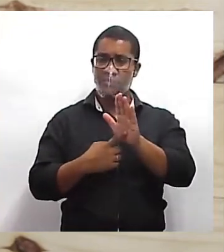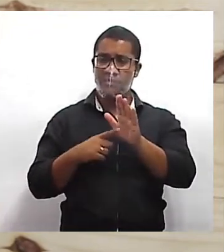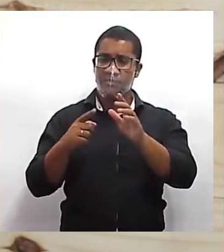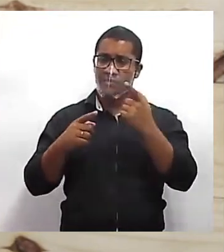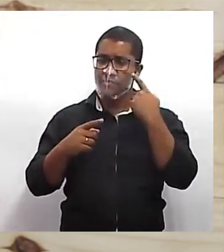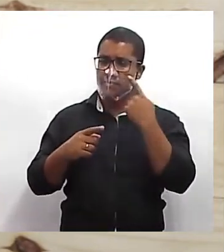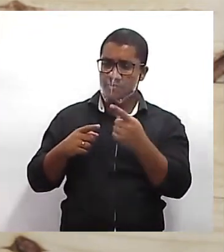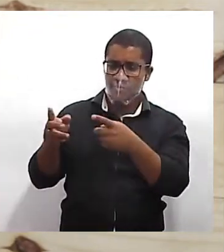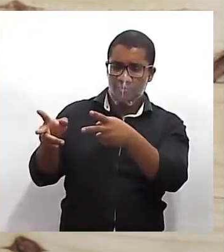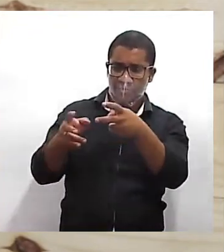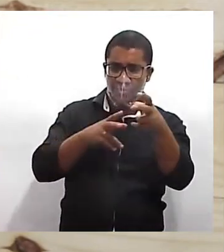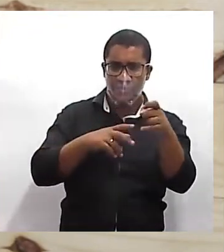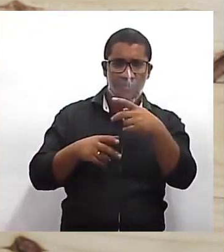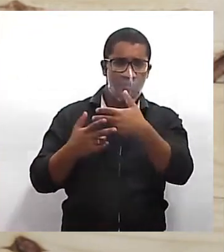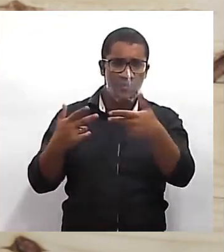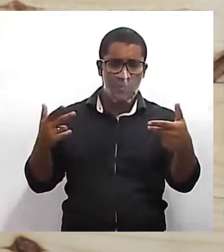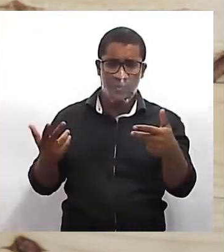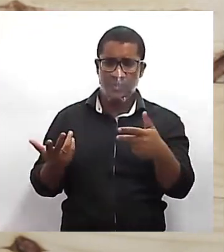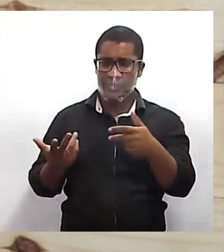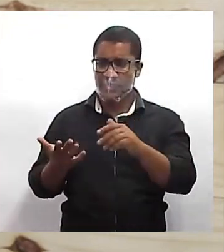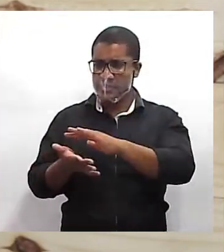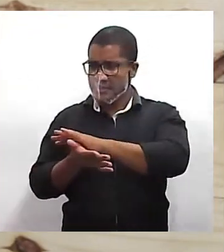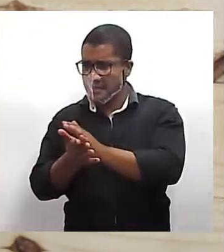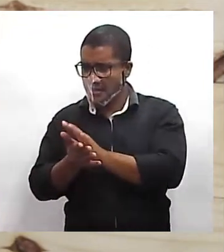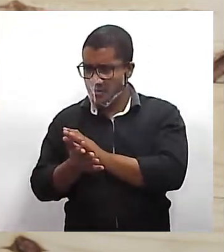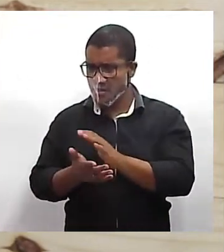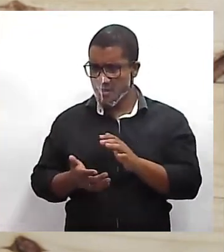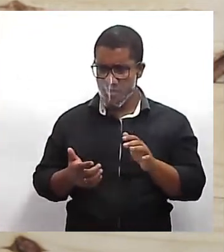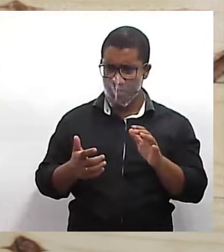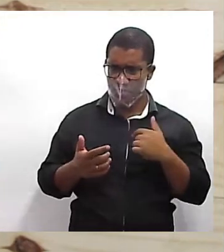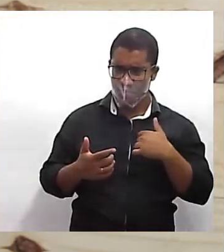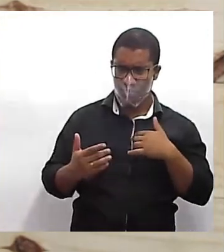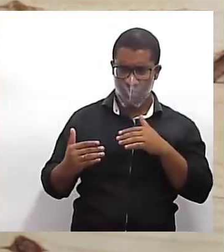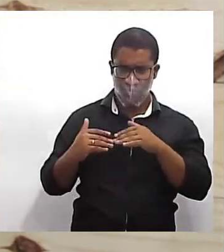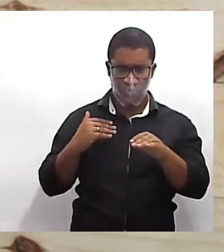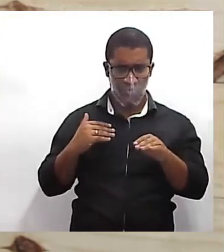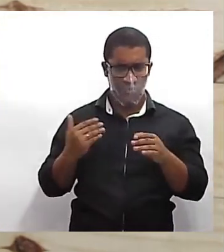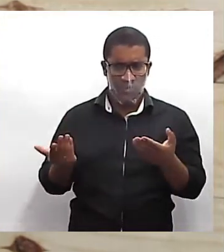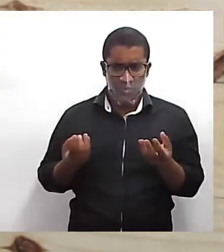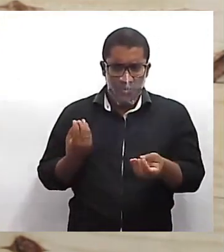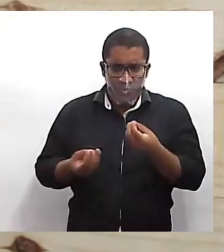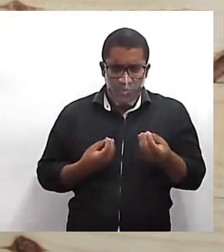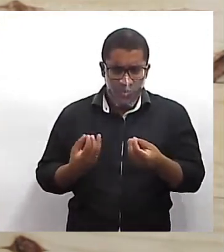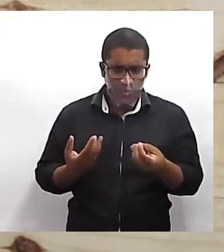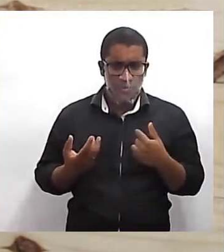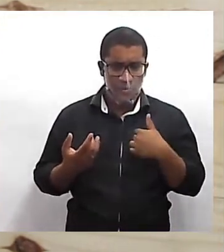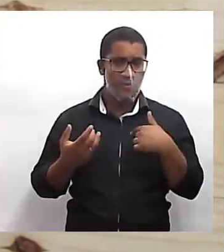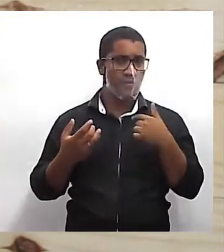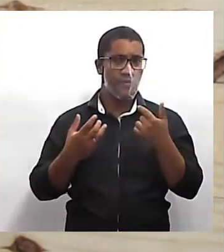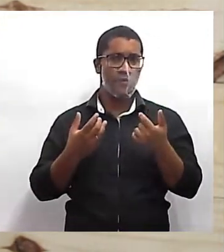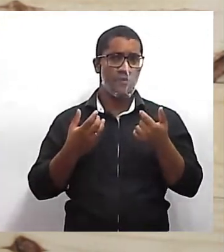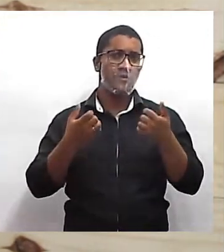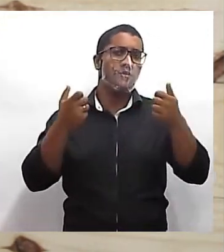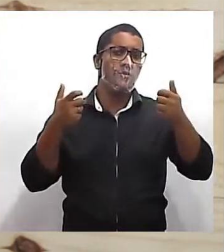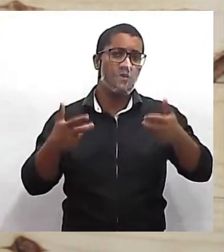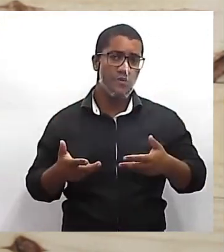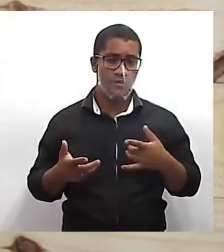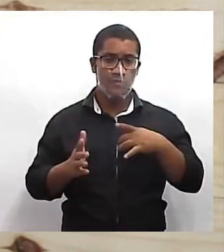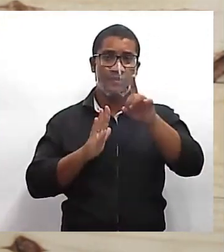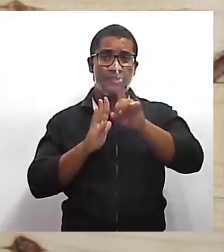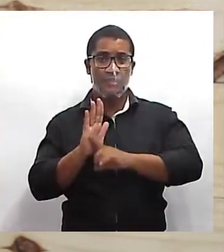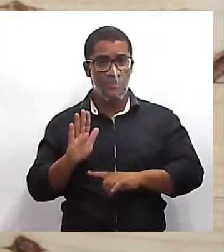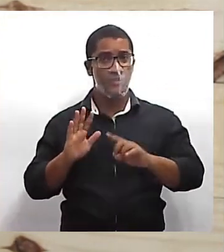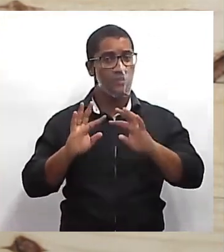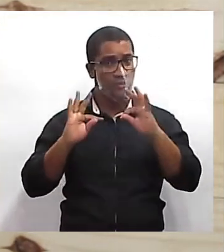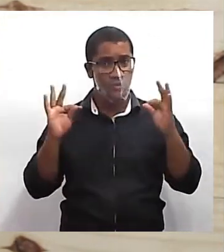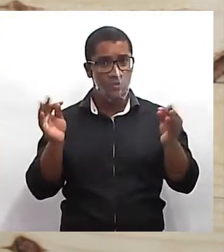é o seu discurso a favor da inclusão, da igualdade, do direito da mulher sobre o seu corpo, né? Do sujeito de viver